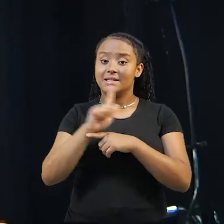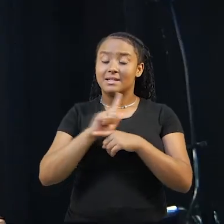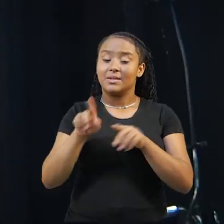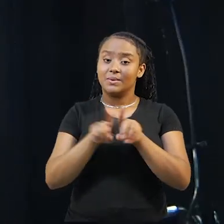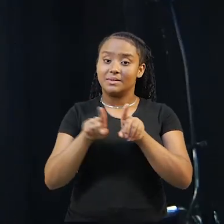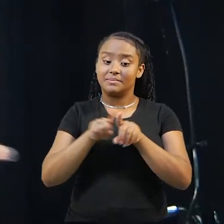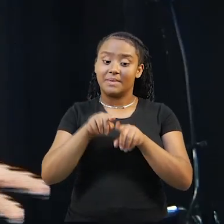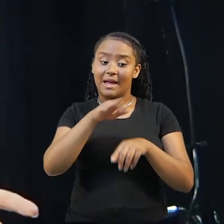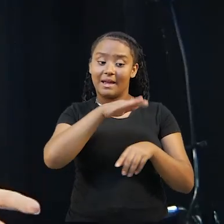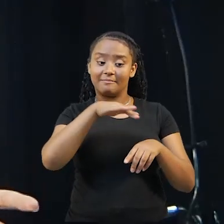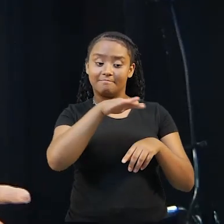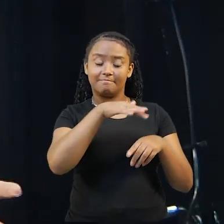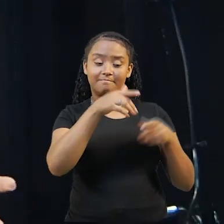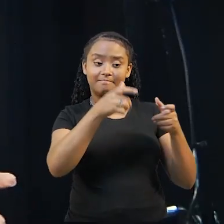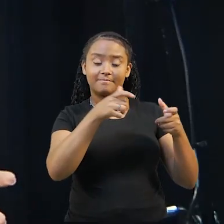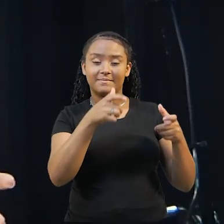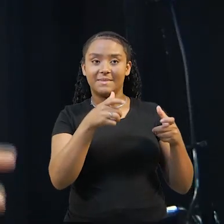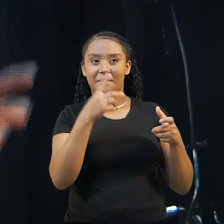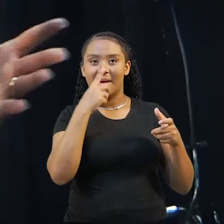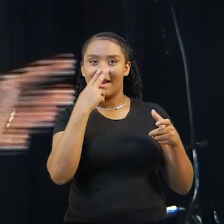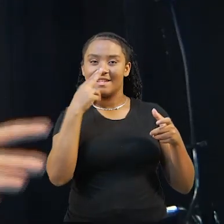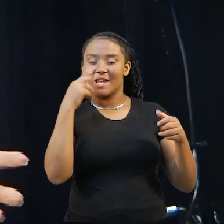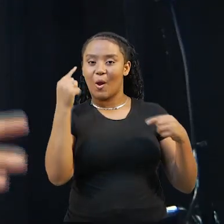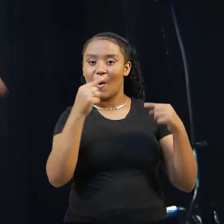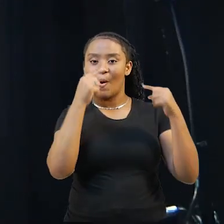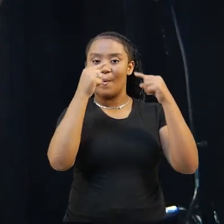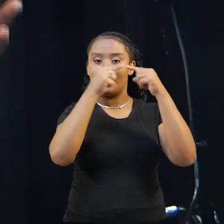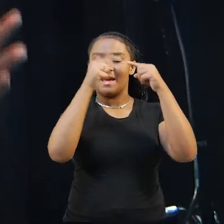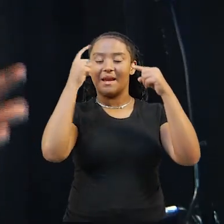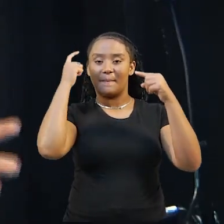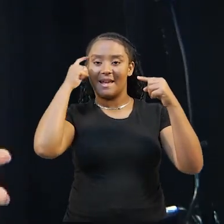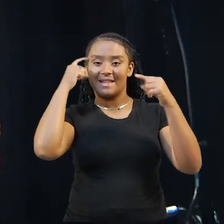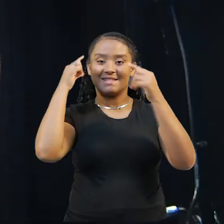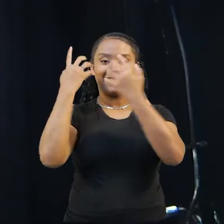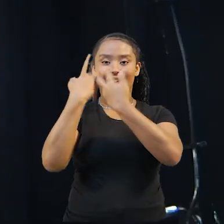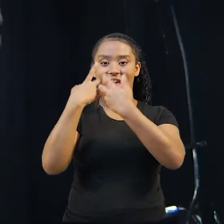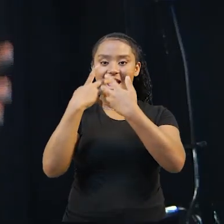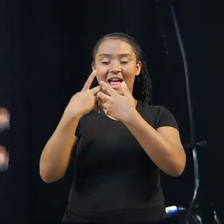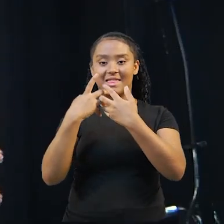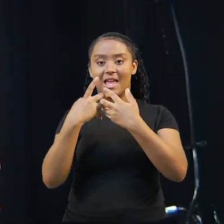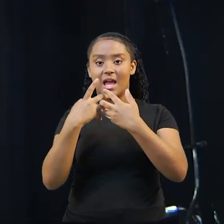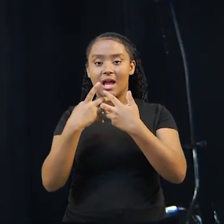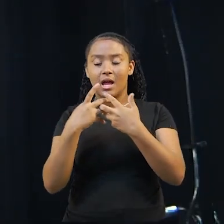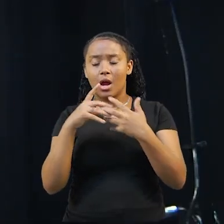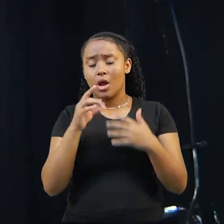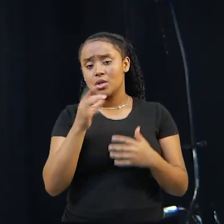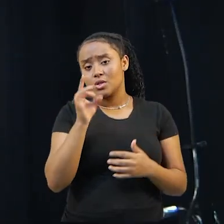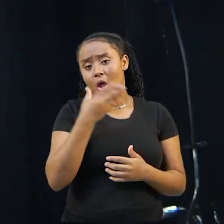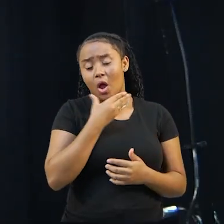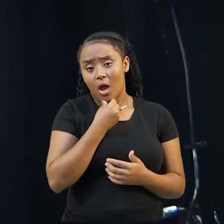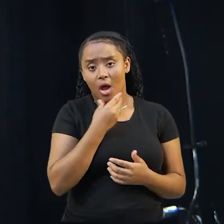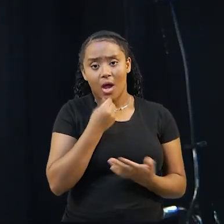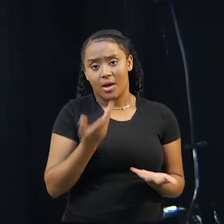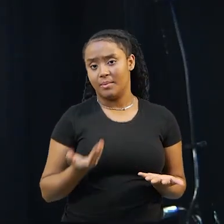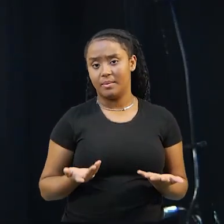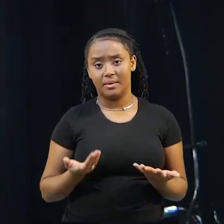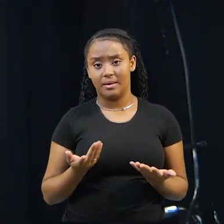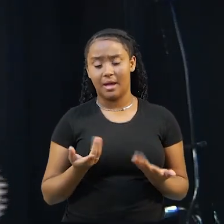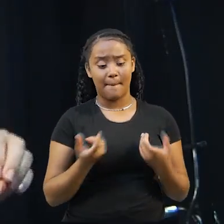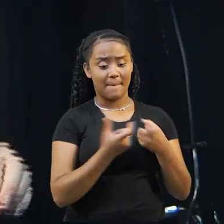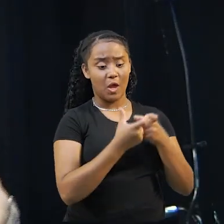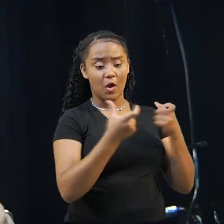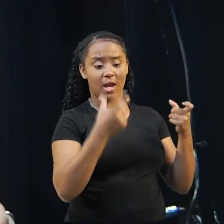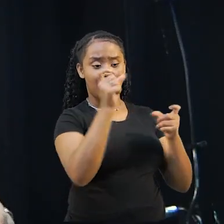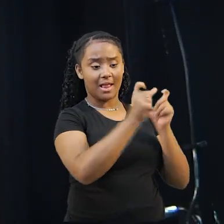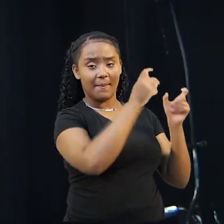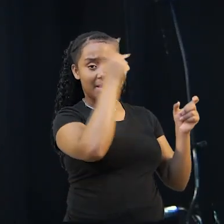também um espaço que sempre foi construído para o perfil masculino, pensada para o homem, ocupada por homens majoritariamente. Então, eu acho que